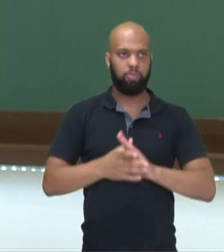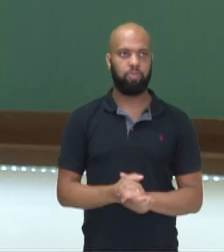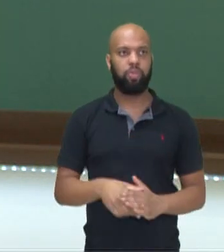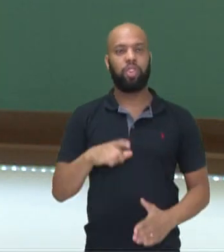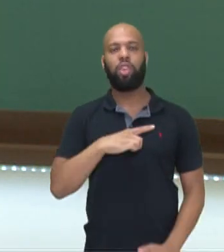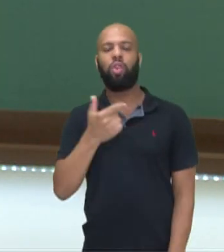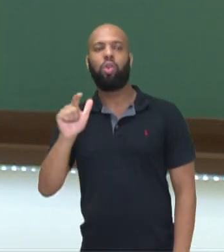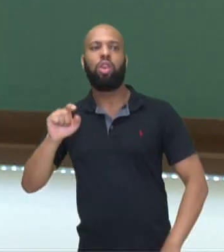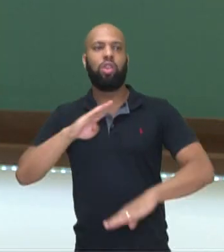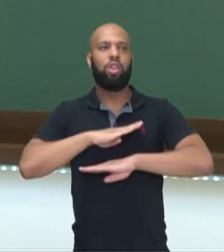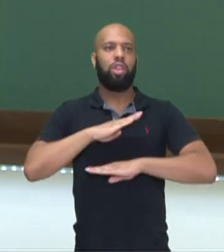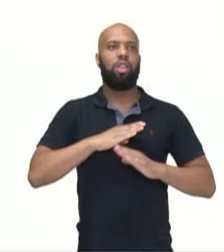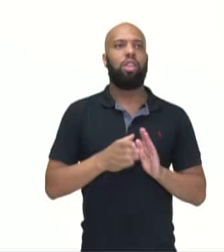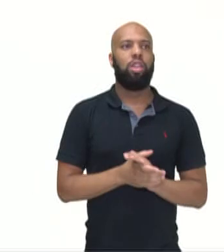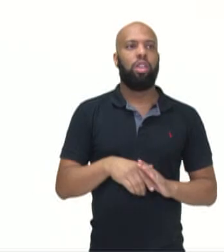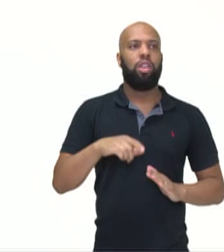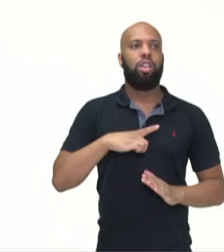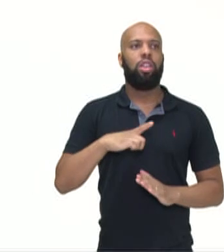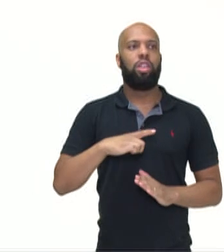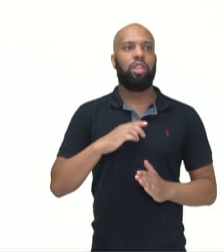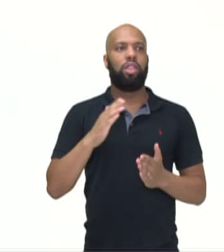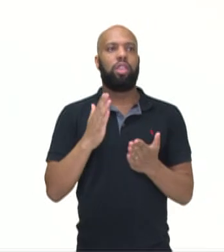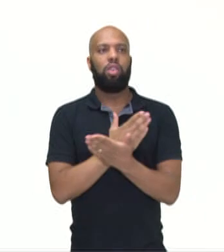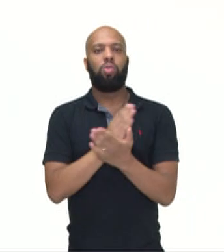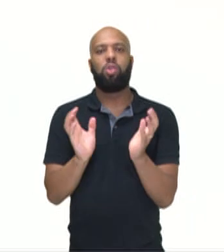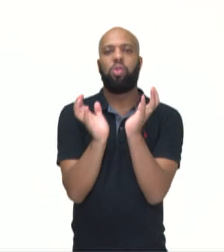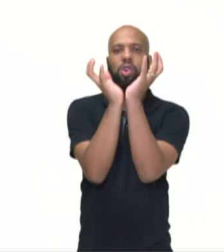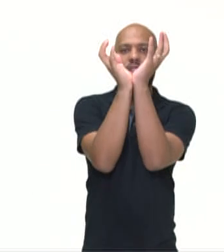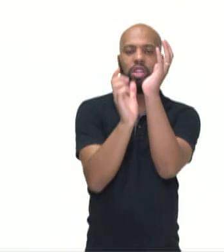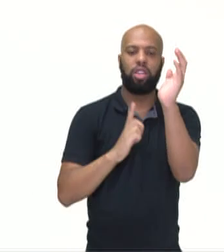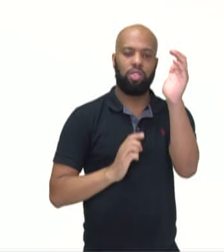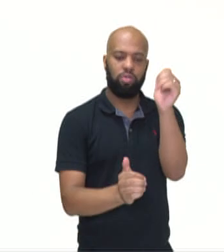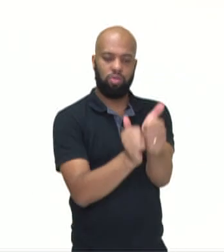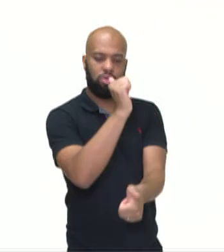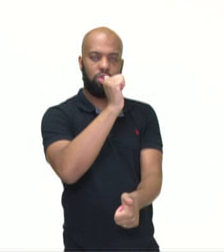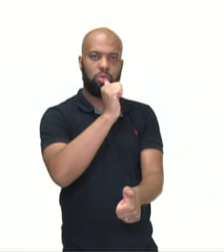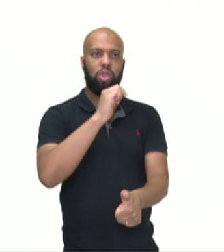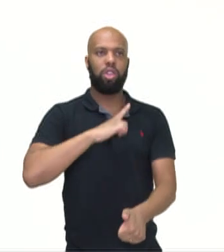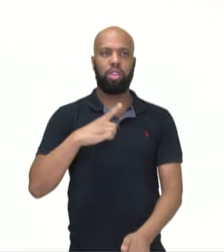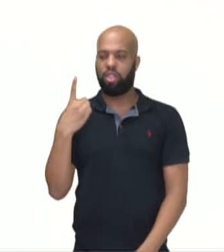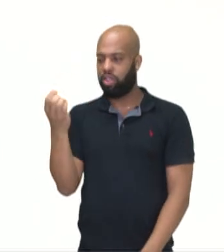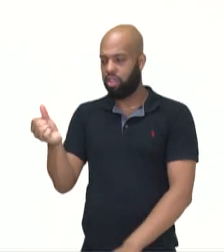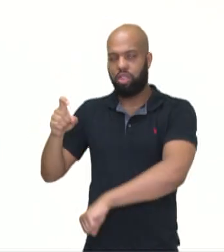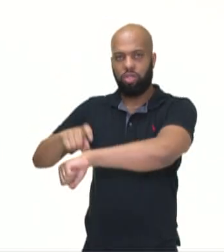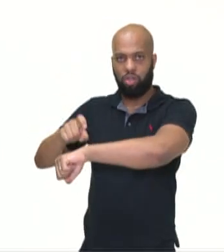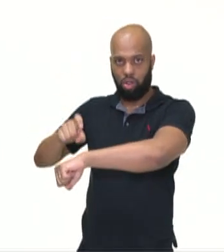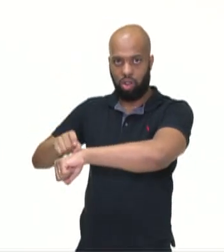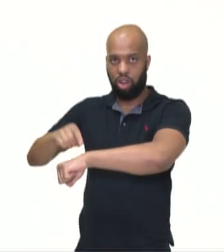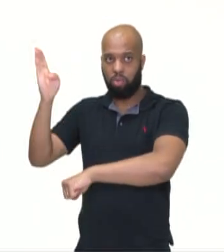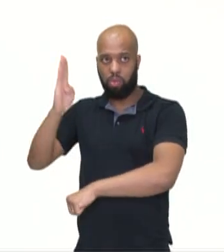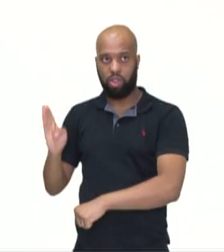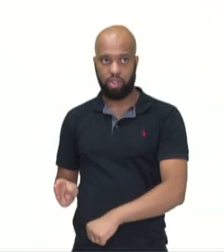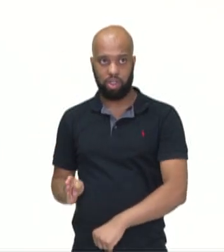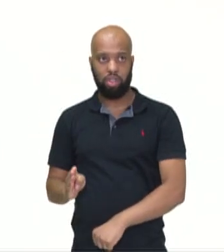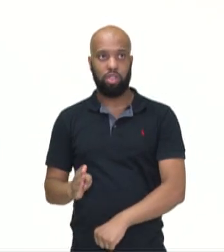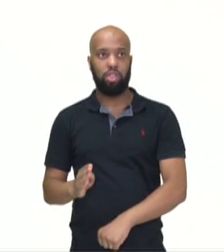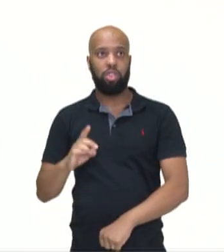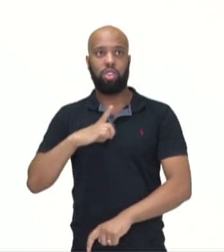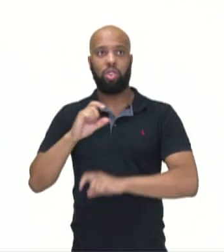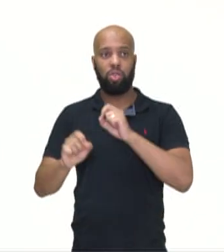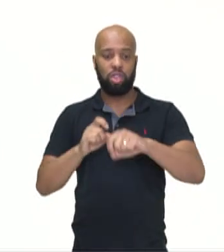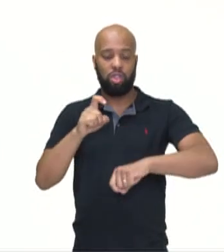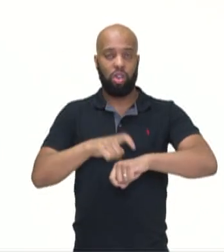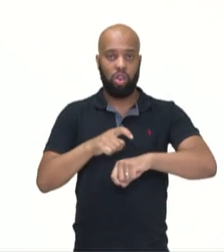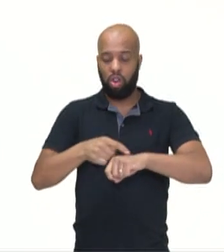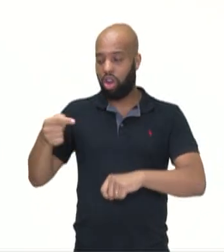Outra situação. Alguma situação ocorreu lá no Maracanã às 16 horas, horário de Brasília, e o fuso